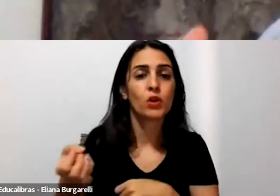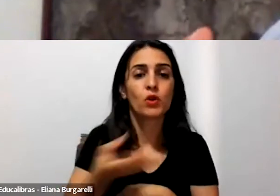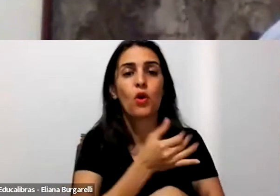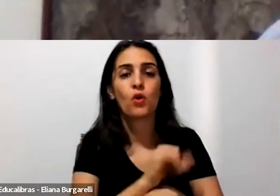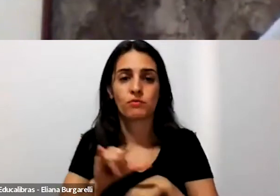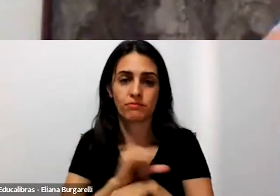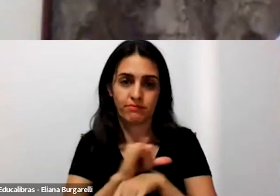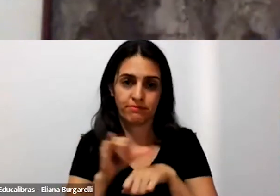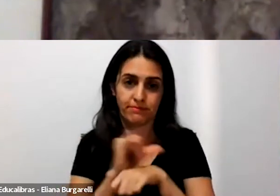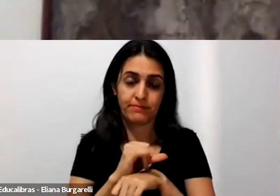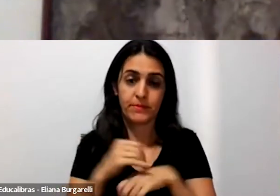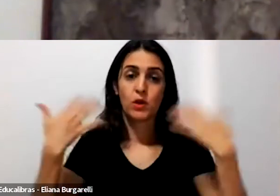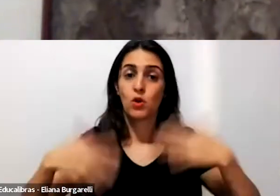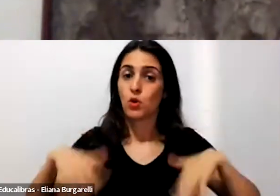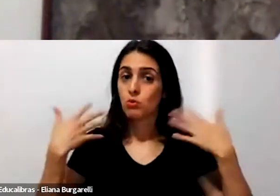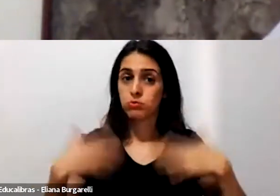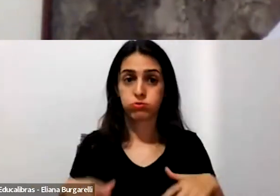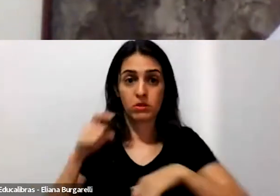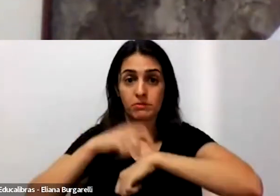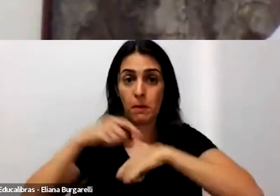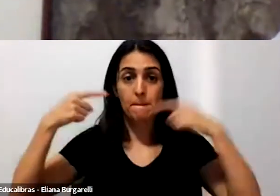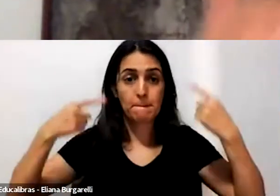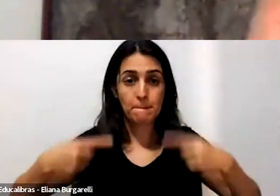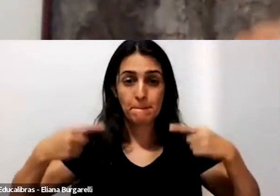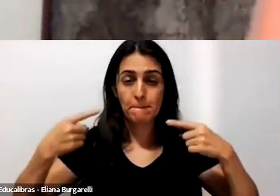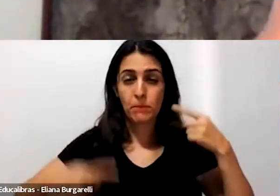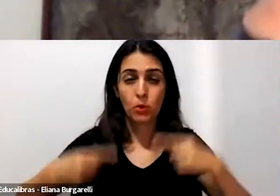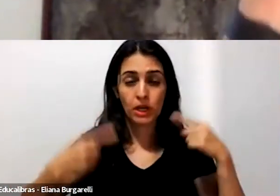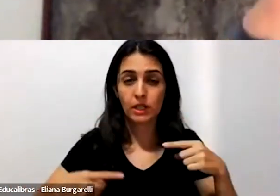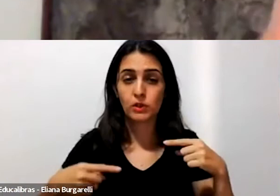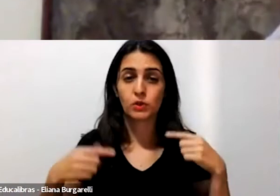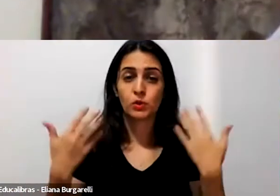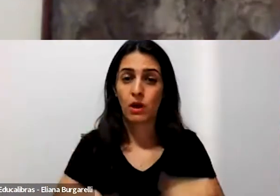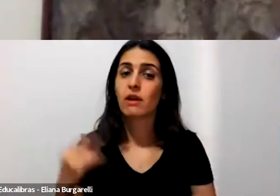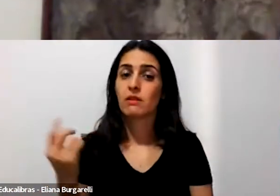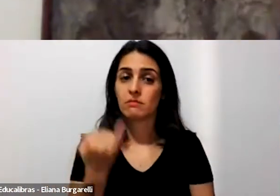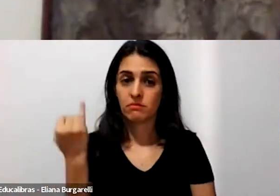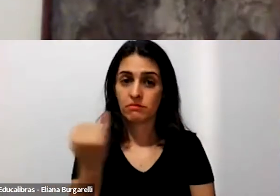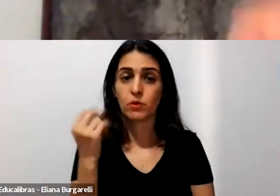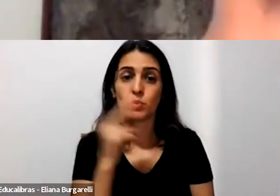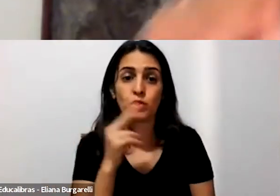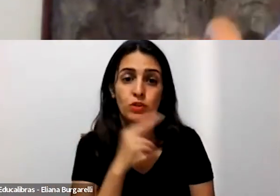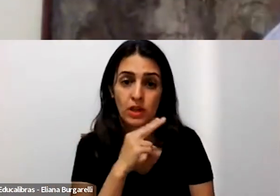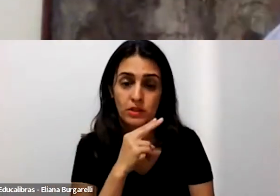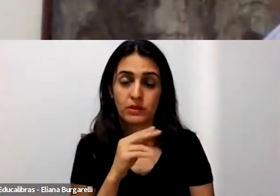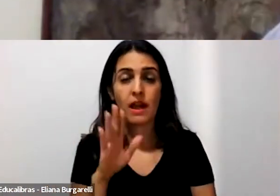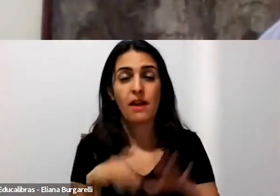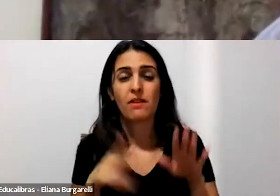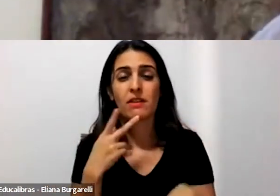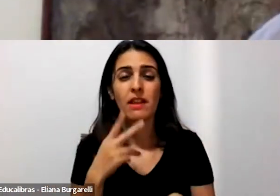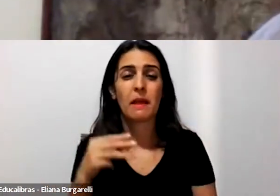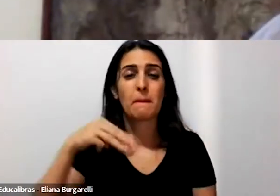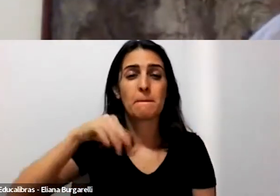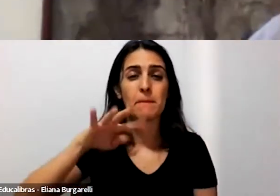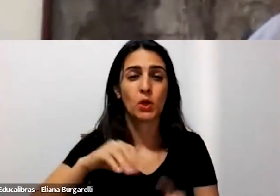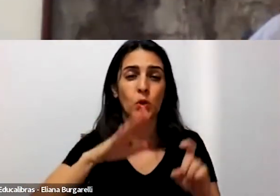complexidade dessa equação política, ela não é trivial e ela tem que ser, nós temos que tirar da sala alguns mitos, como, por exemplo, o Brasil ser uma